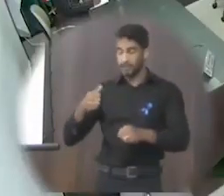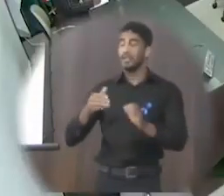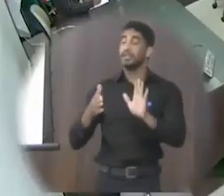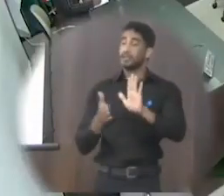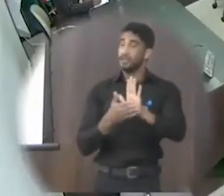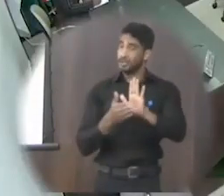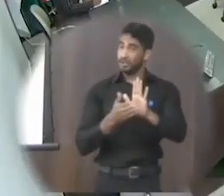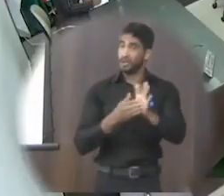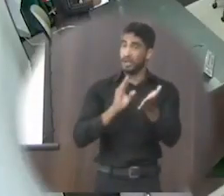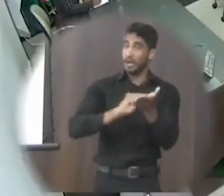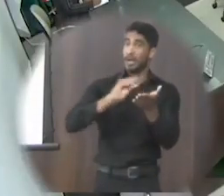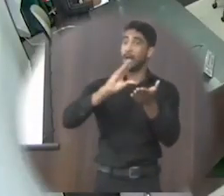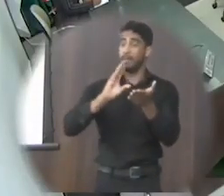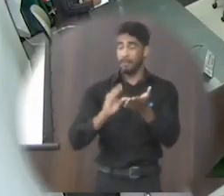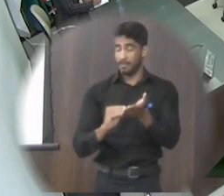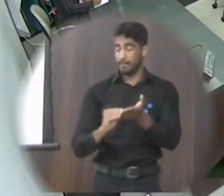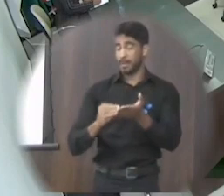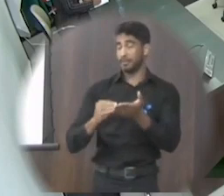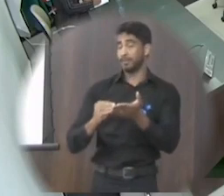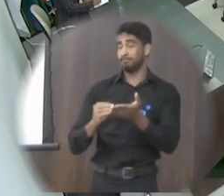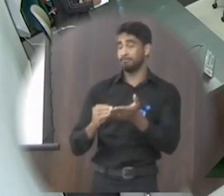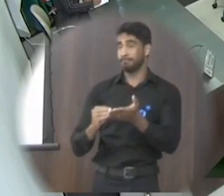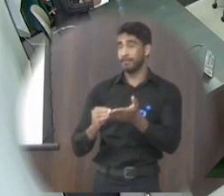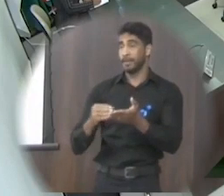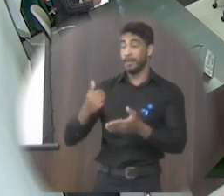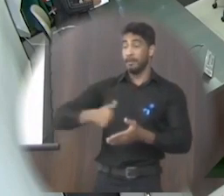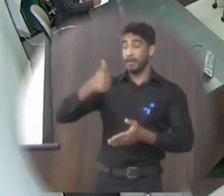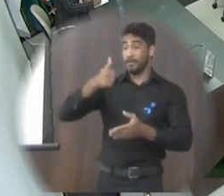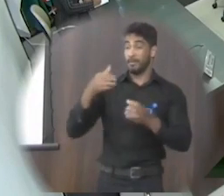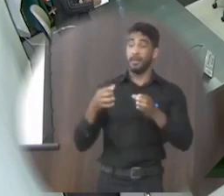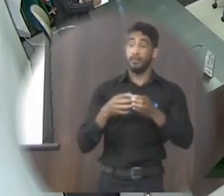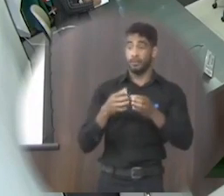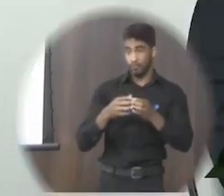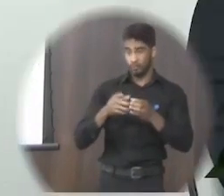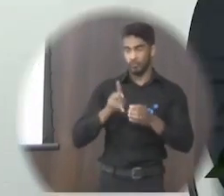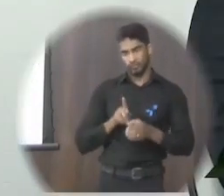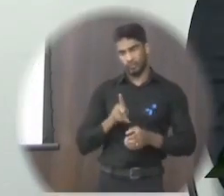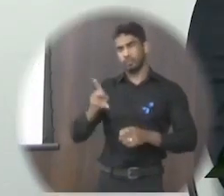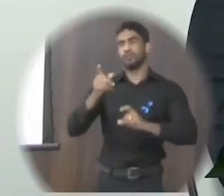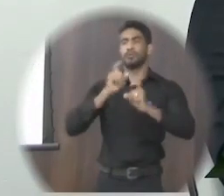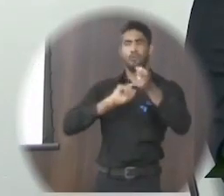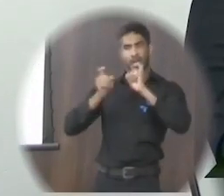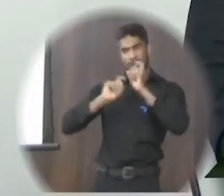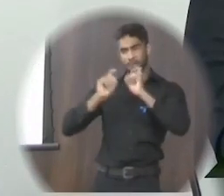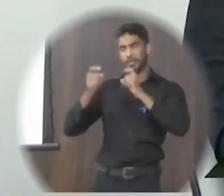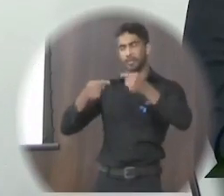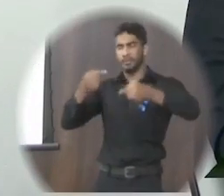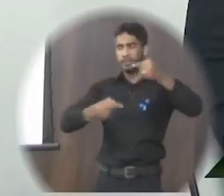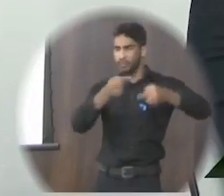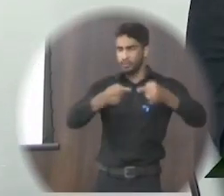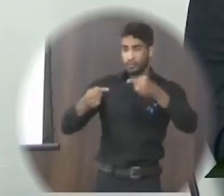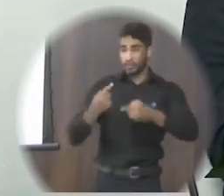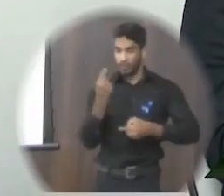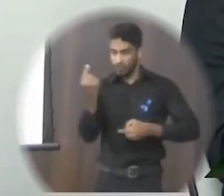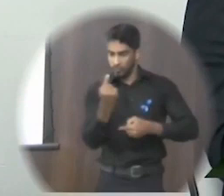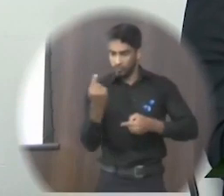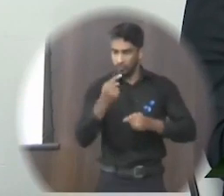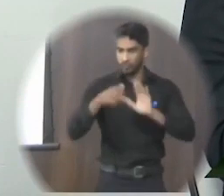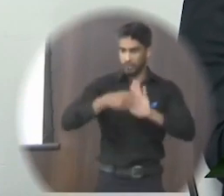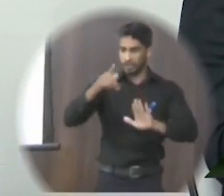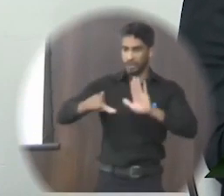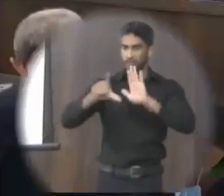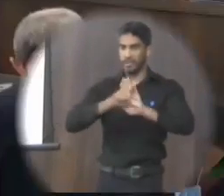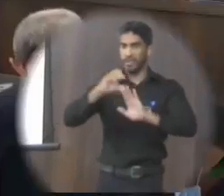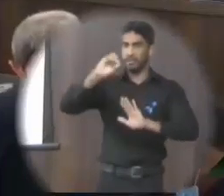constavam na pauta para primeiro turno. Procedeu-se após a discussão e votação em turno único do projeto de